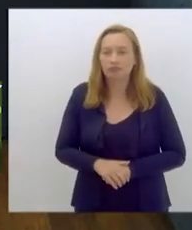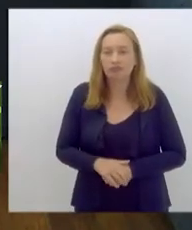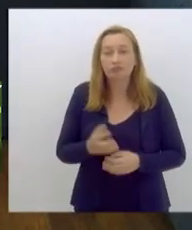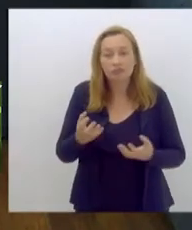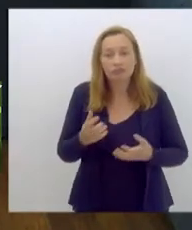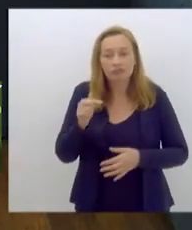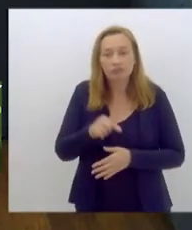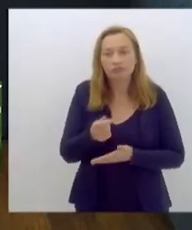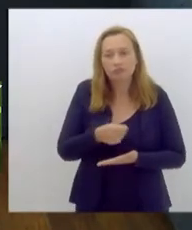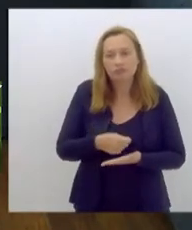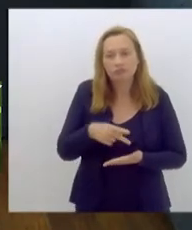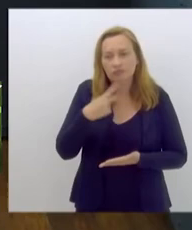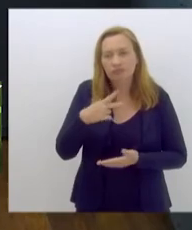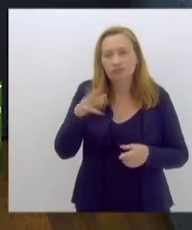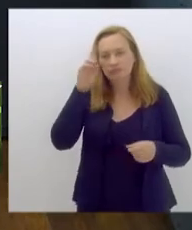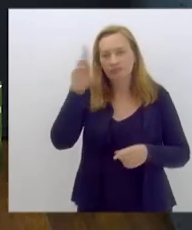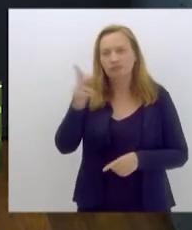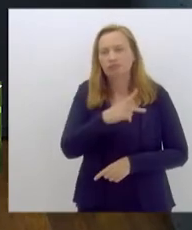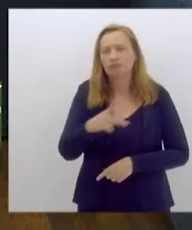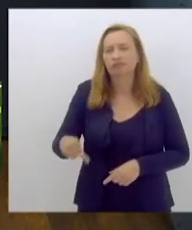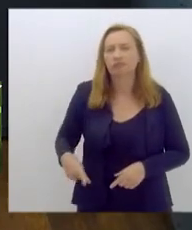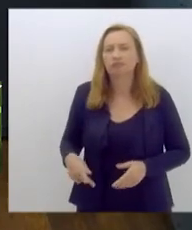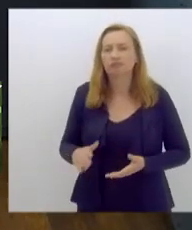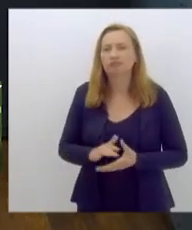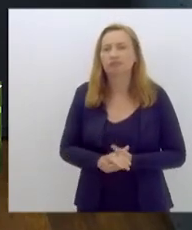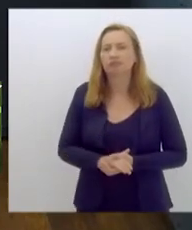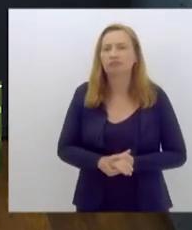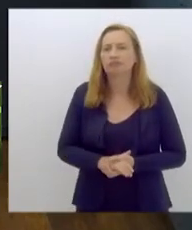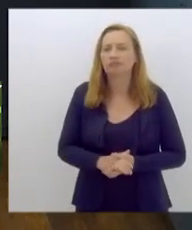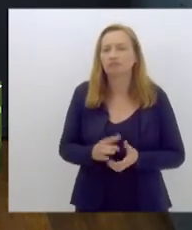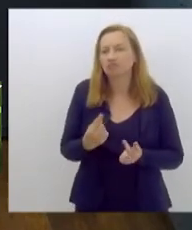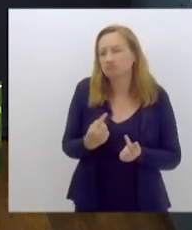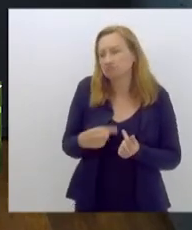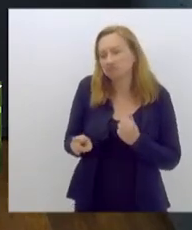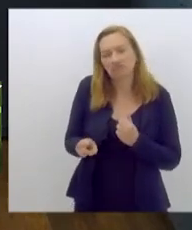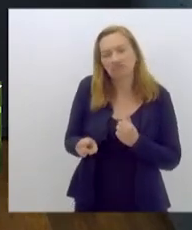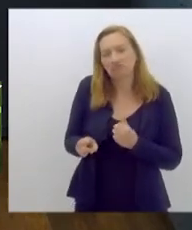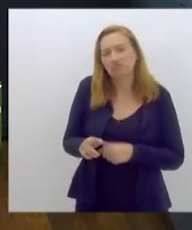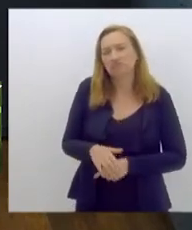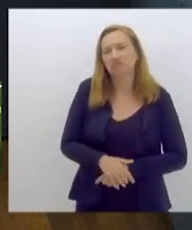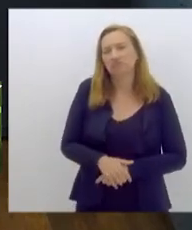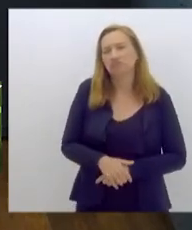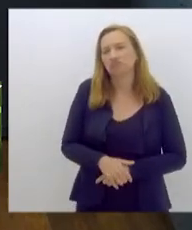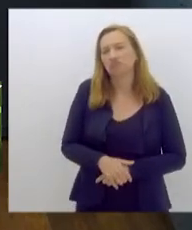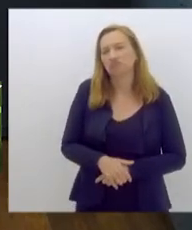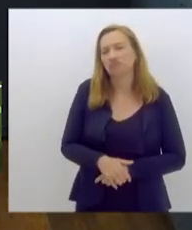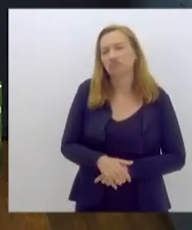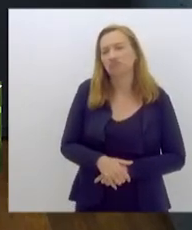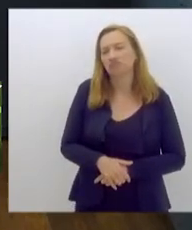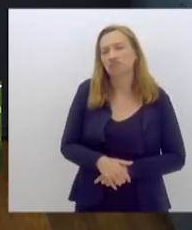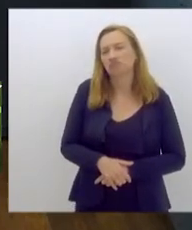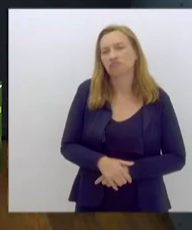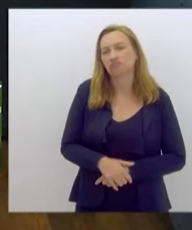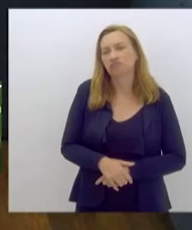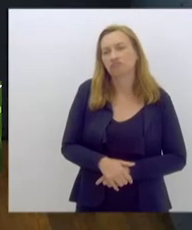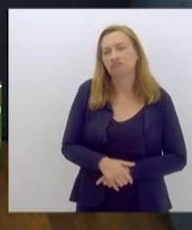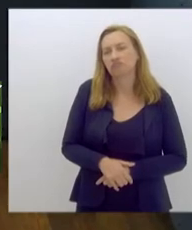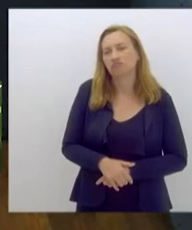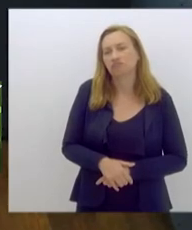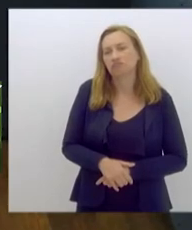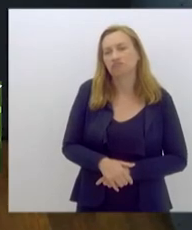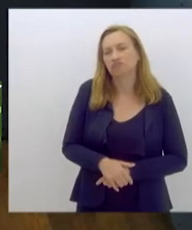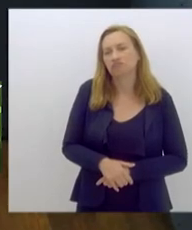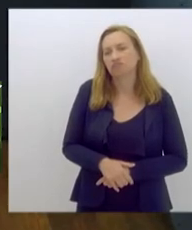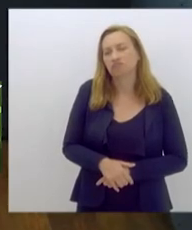aqui assinalar, senhor presidente, o meu descontentamento, e